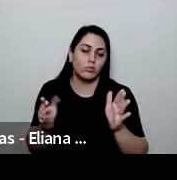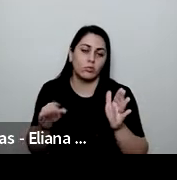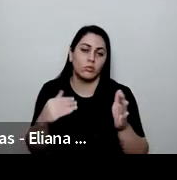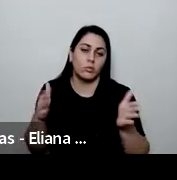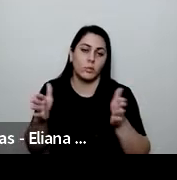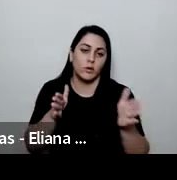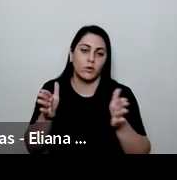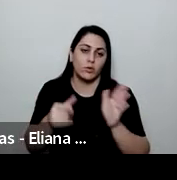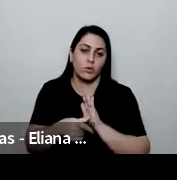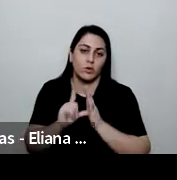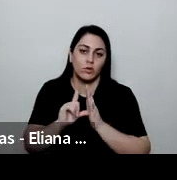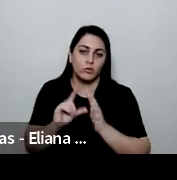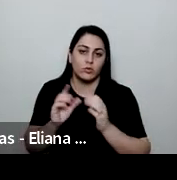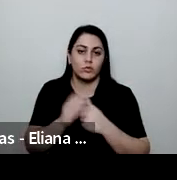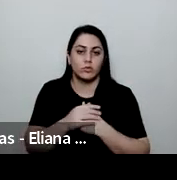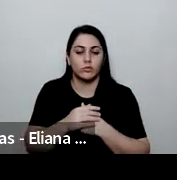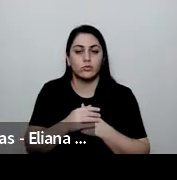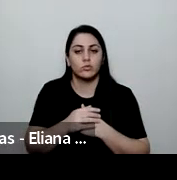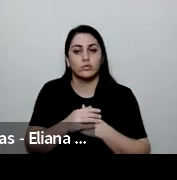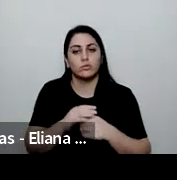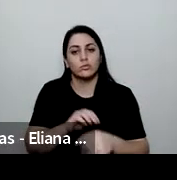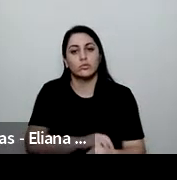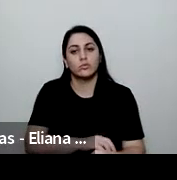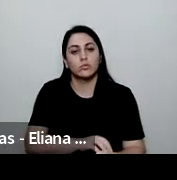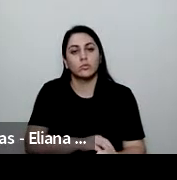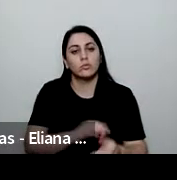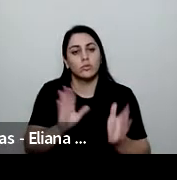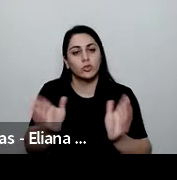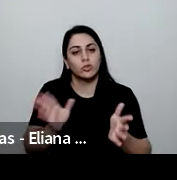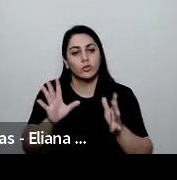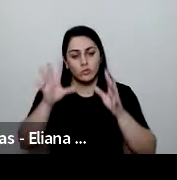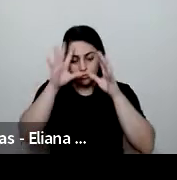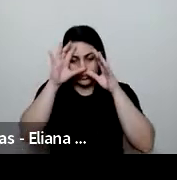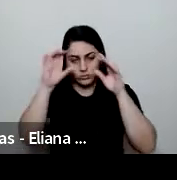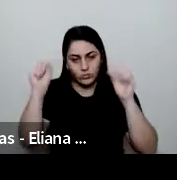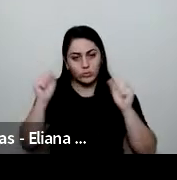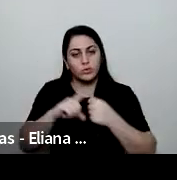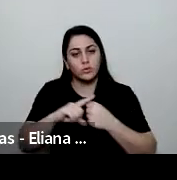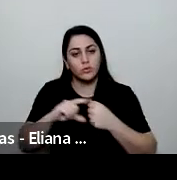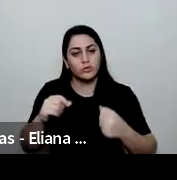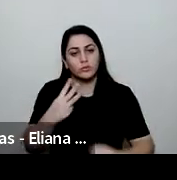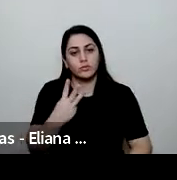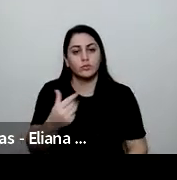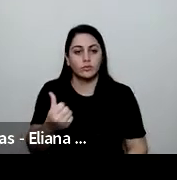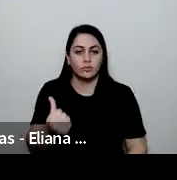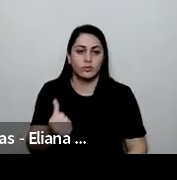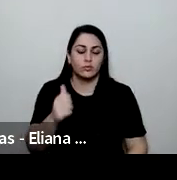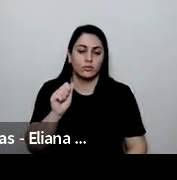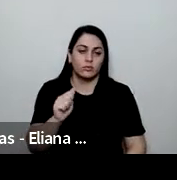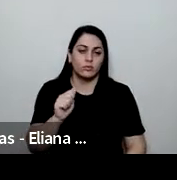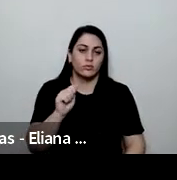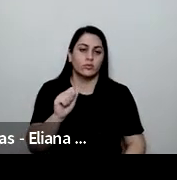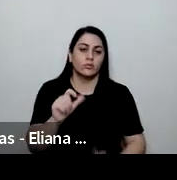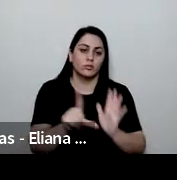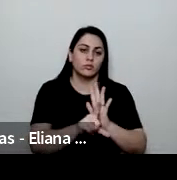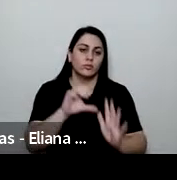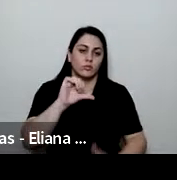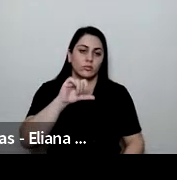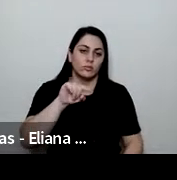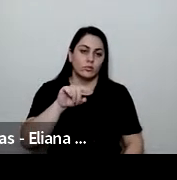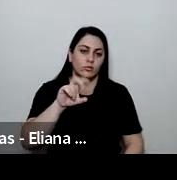E conforme parâmetros fixados por este tribunal sobre a interpretação do Artigo 36 a lei